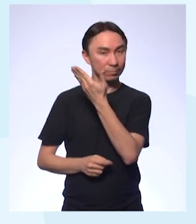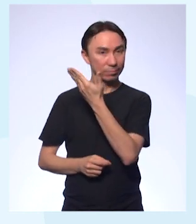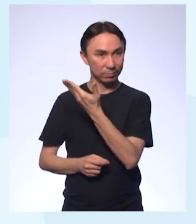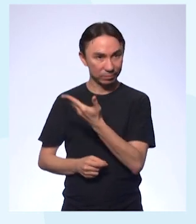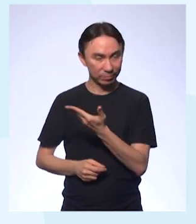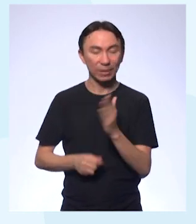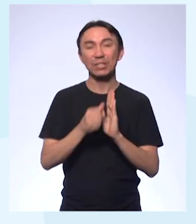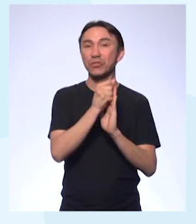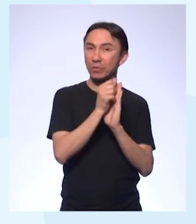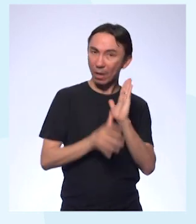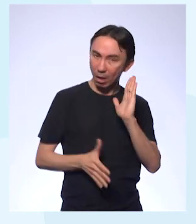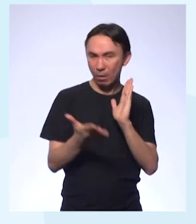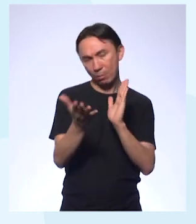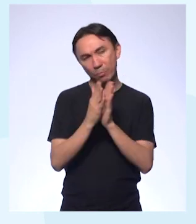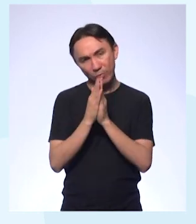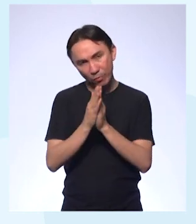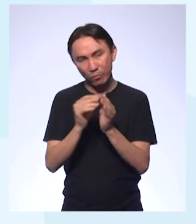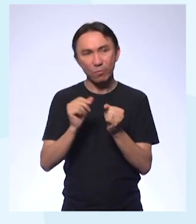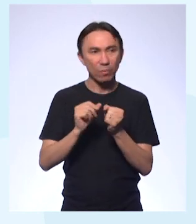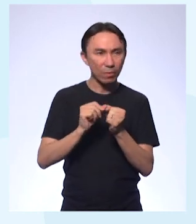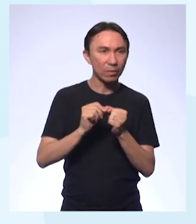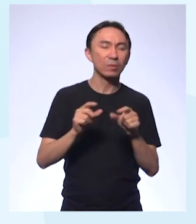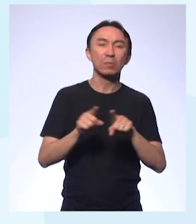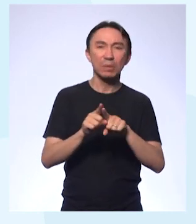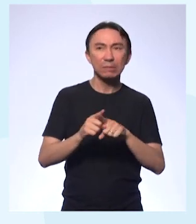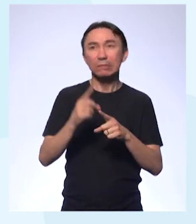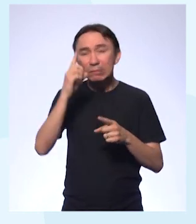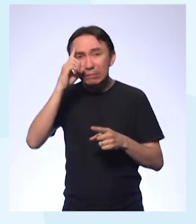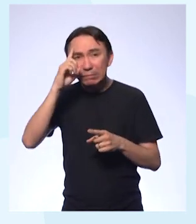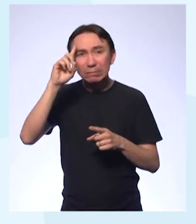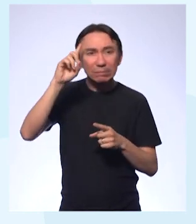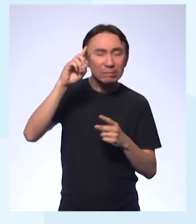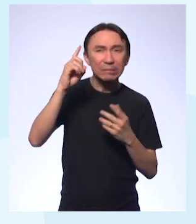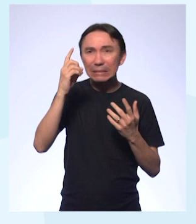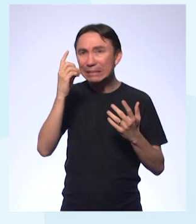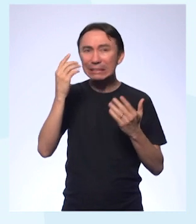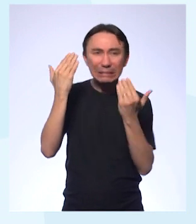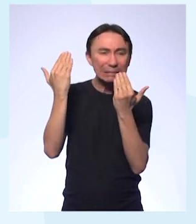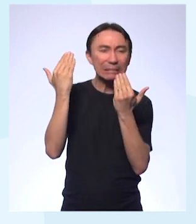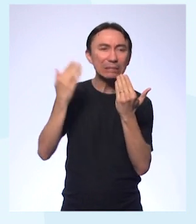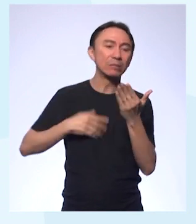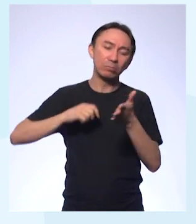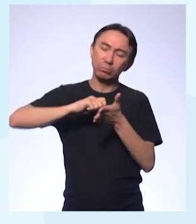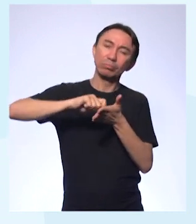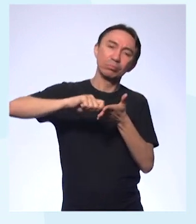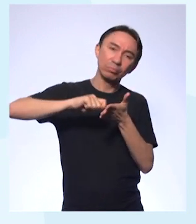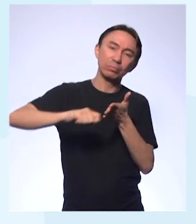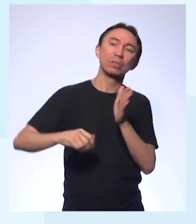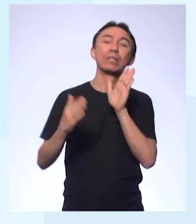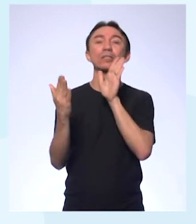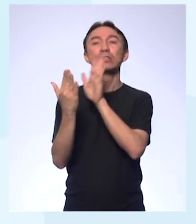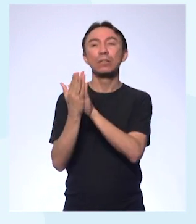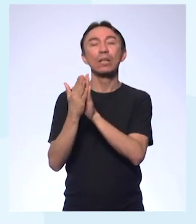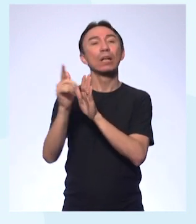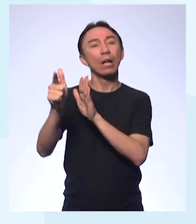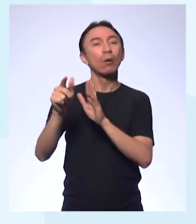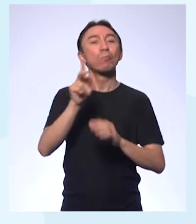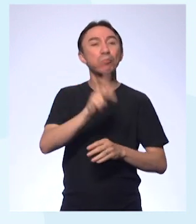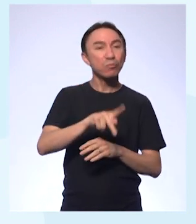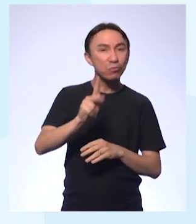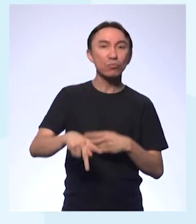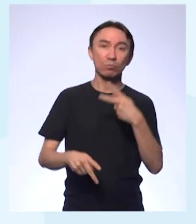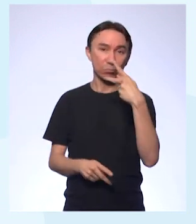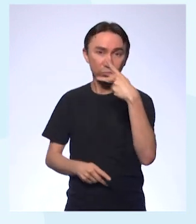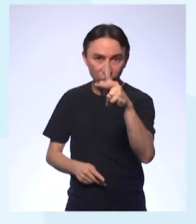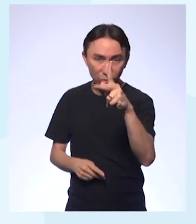vocês, que vocês anotem as dúvidas, para vocês buscarem os professores de vocês aí no chat, né? Que o chatzinho que a gente tem, né? Que